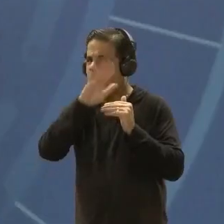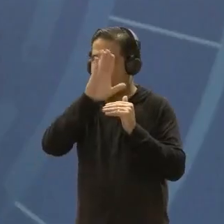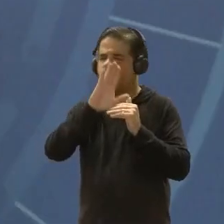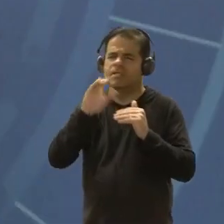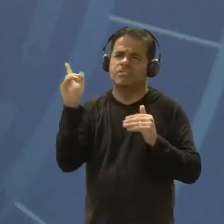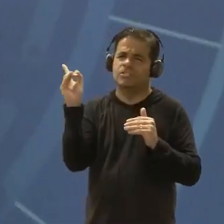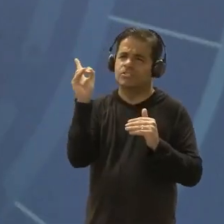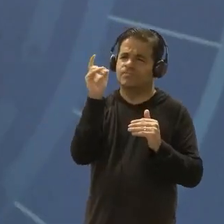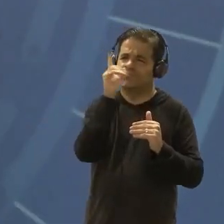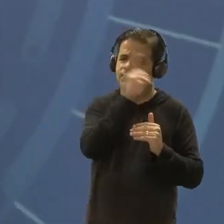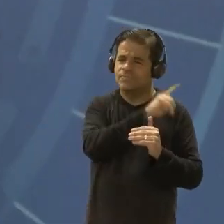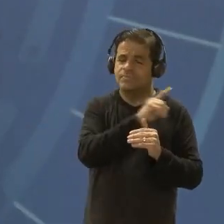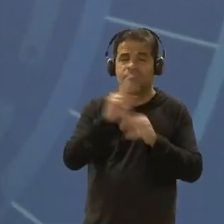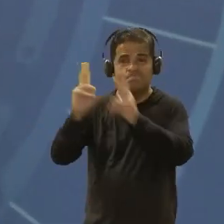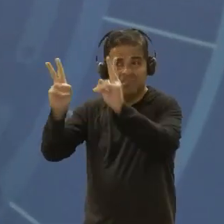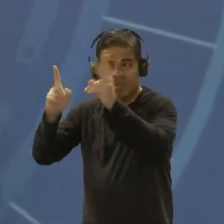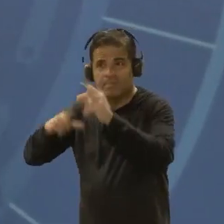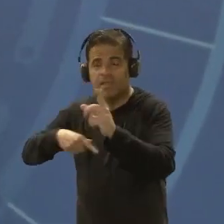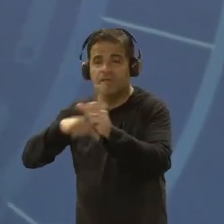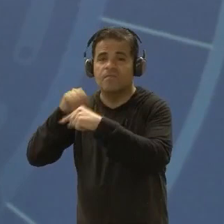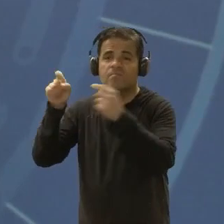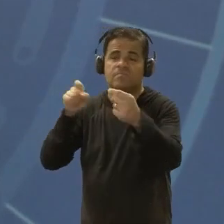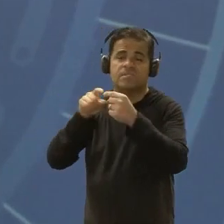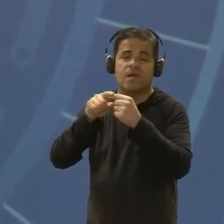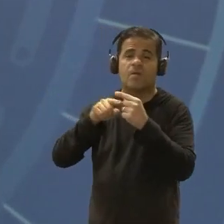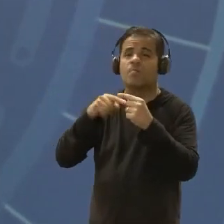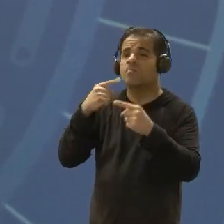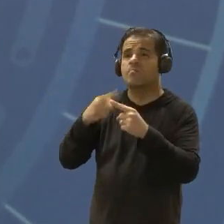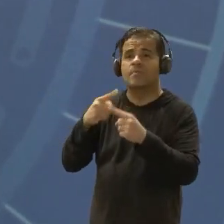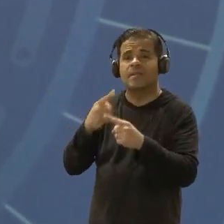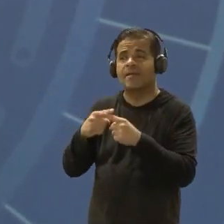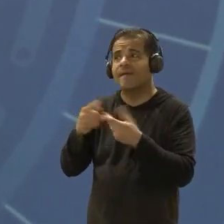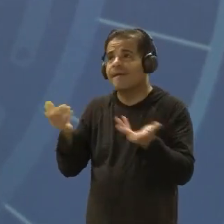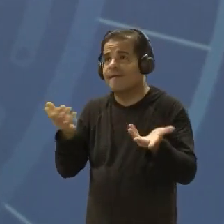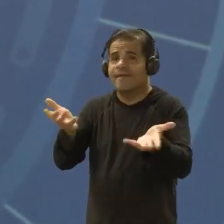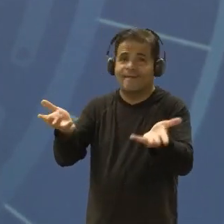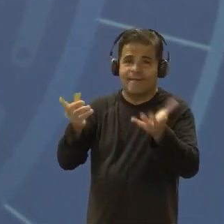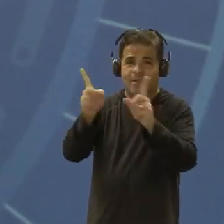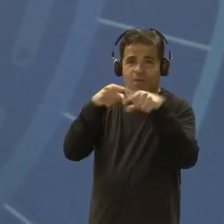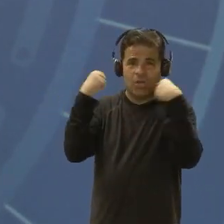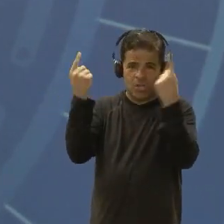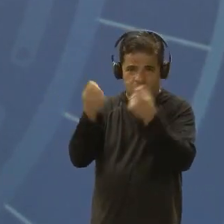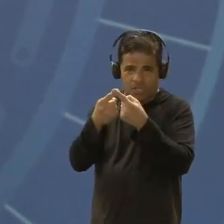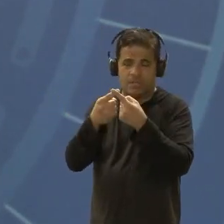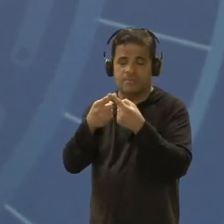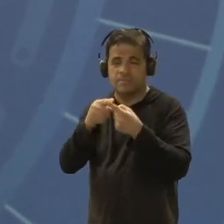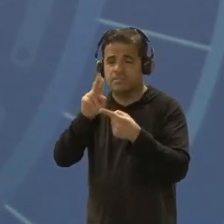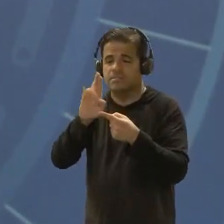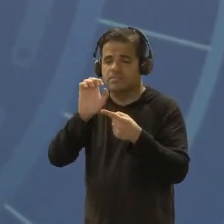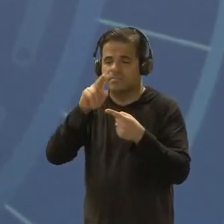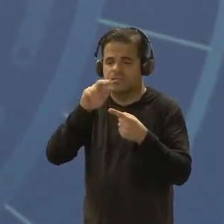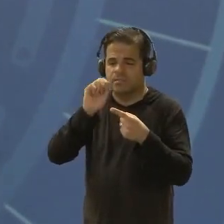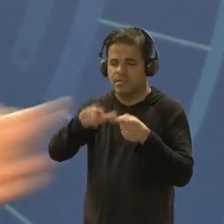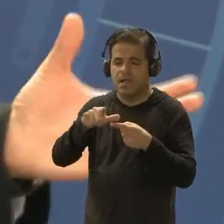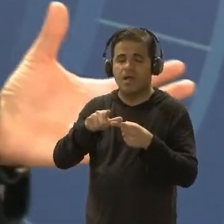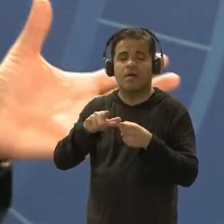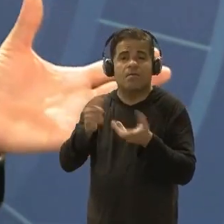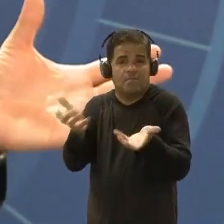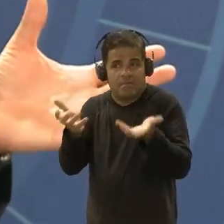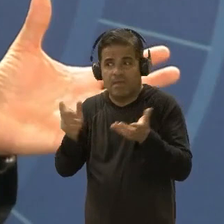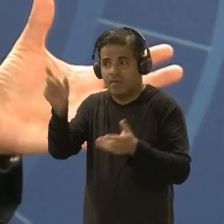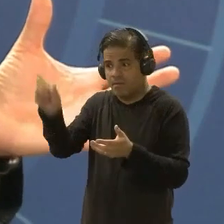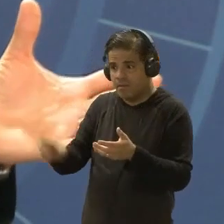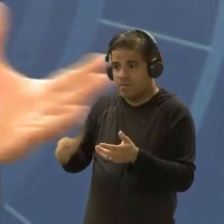faz mais de 0,8, mesmo quem tem função renal. Por quê? Porque a gente quer um paciente renal crônico, mas com